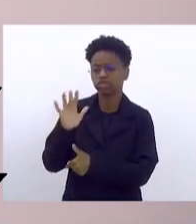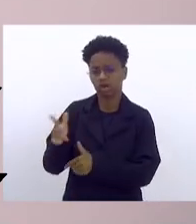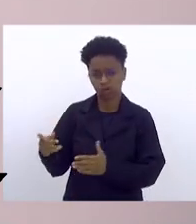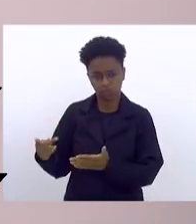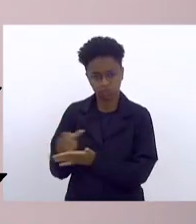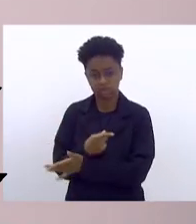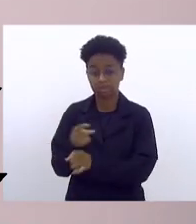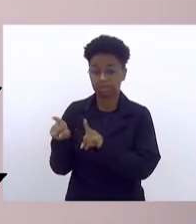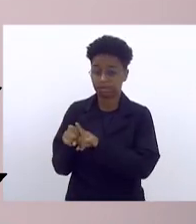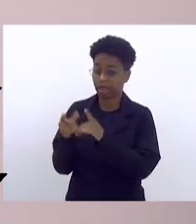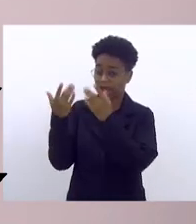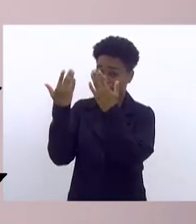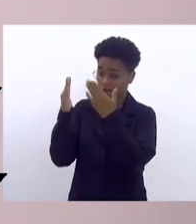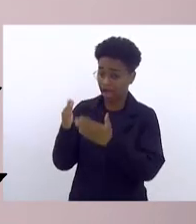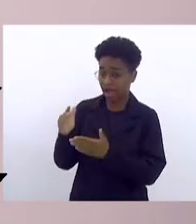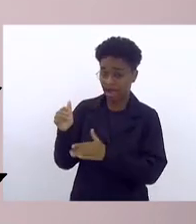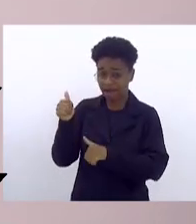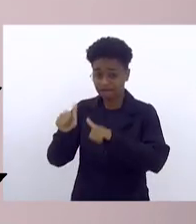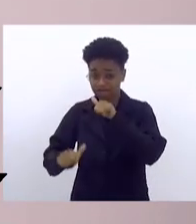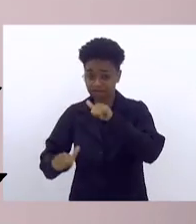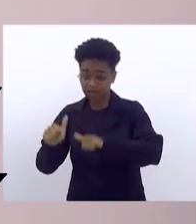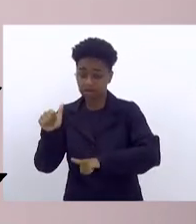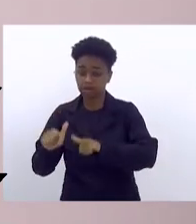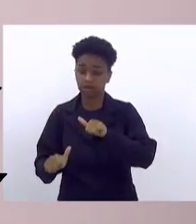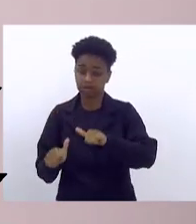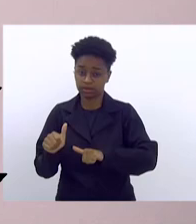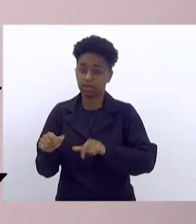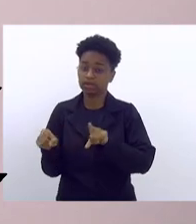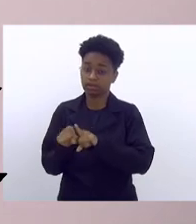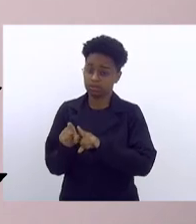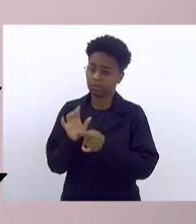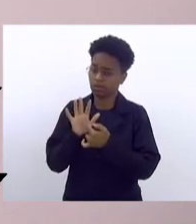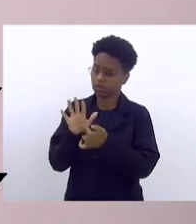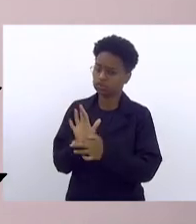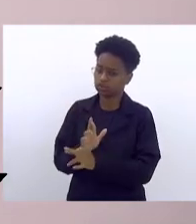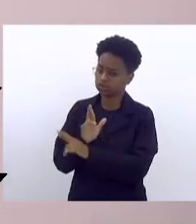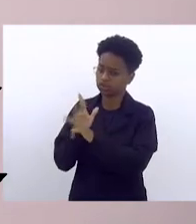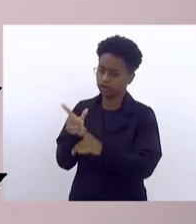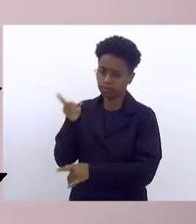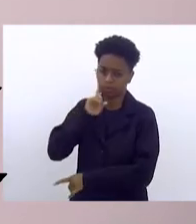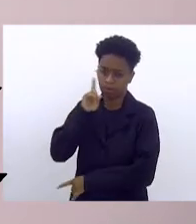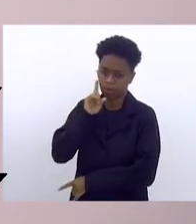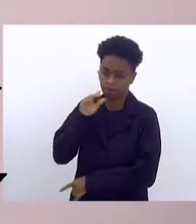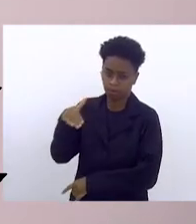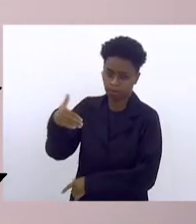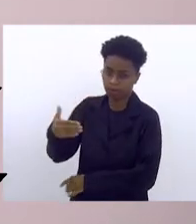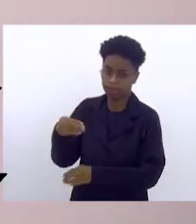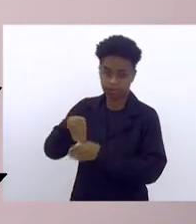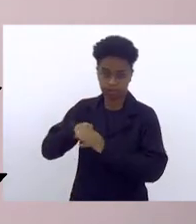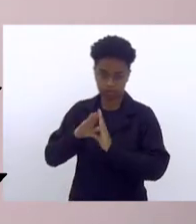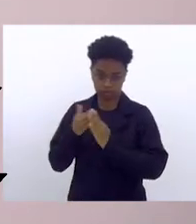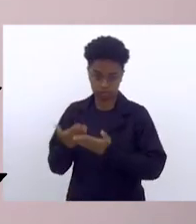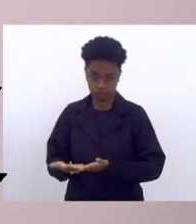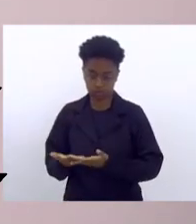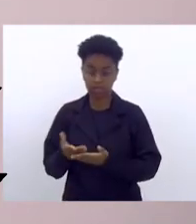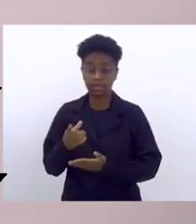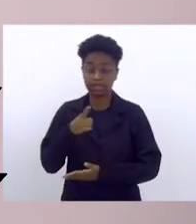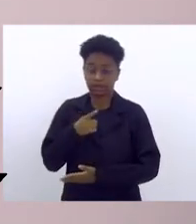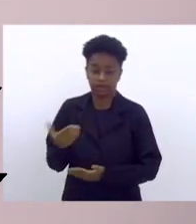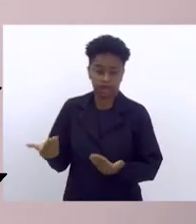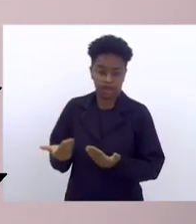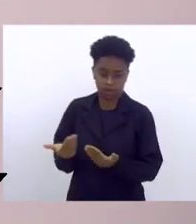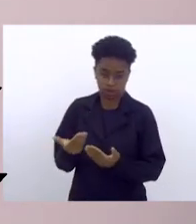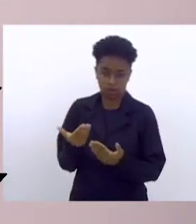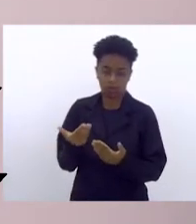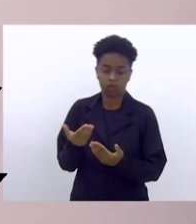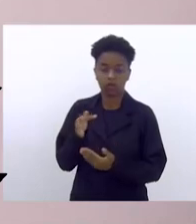avaliadas nesse sentido que realmente fazem a diferença no cotidiano escolar a gente teve recentemente um